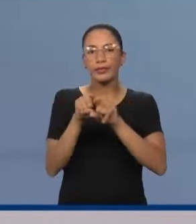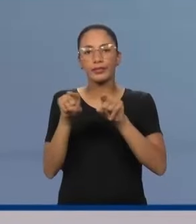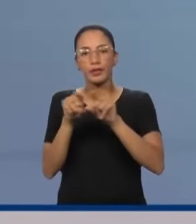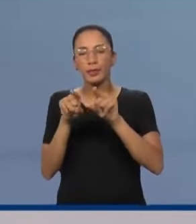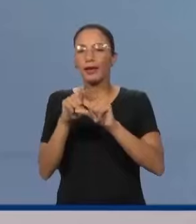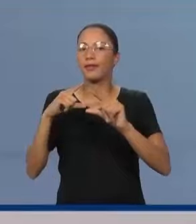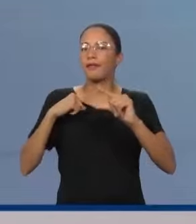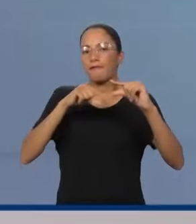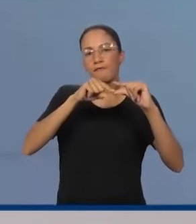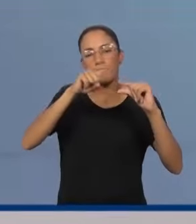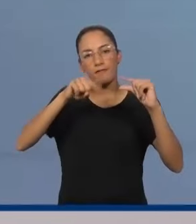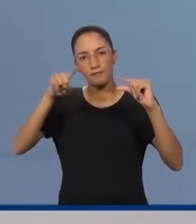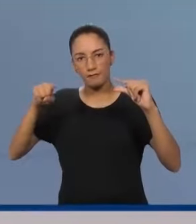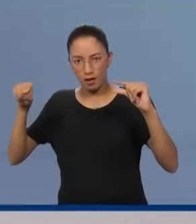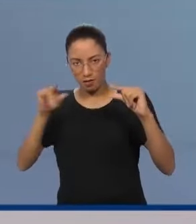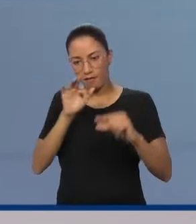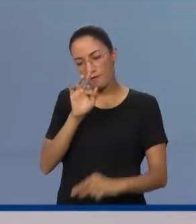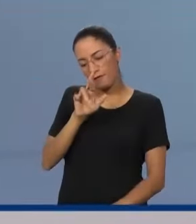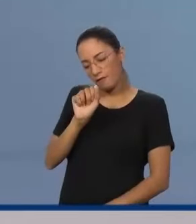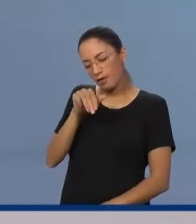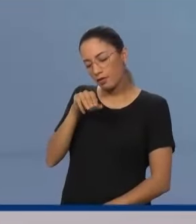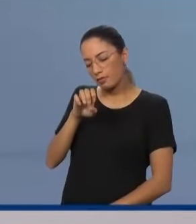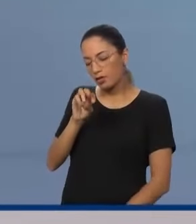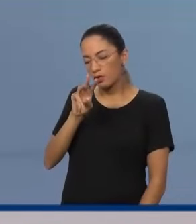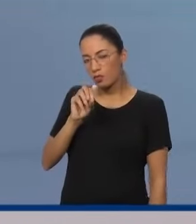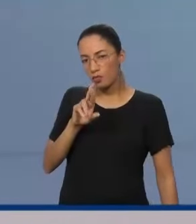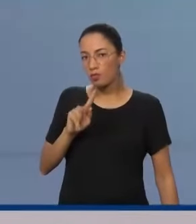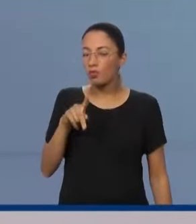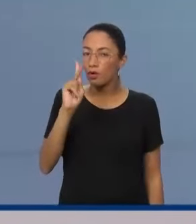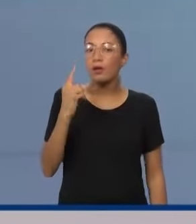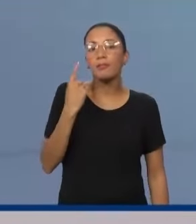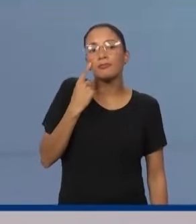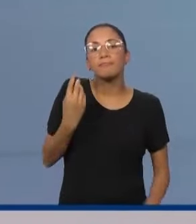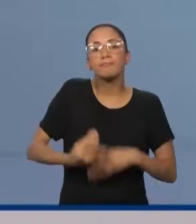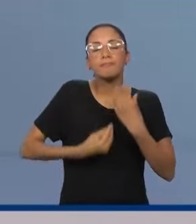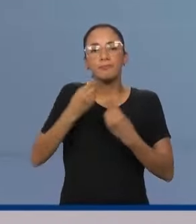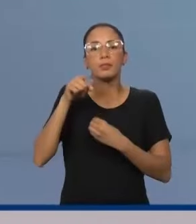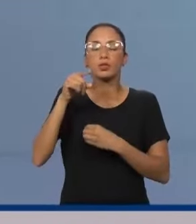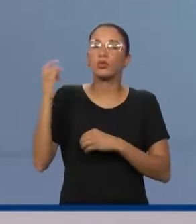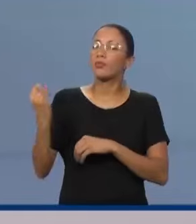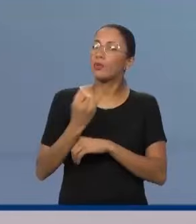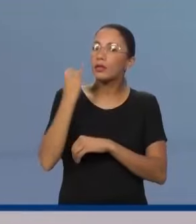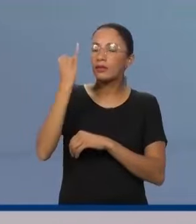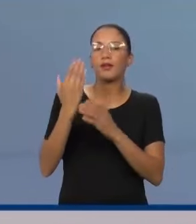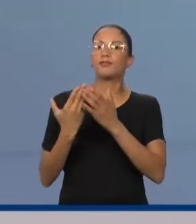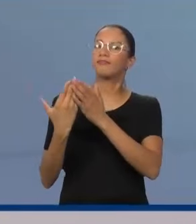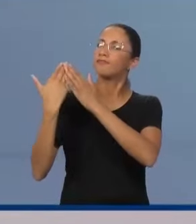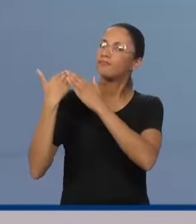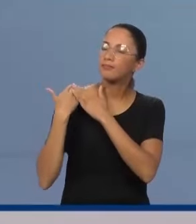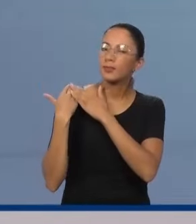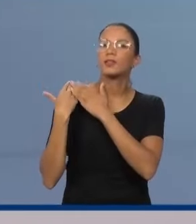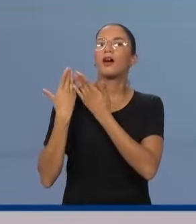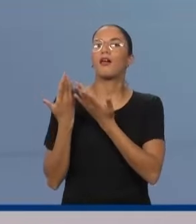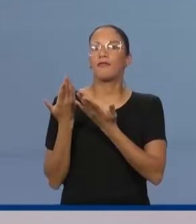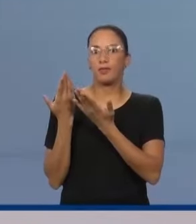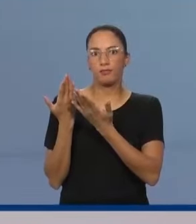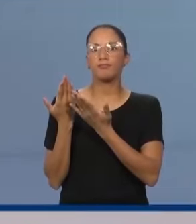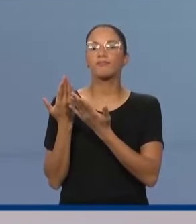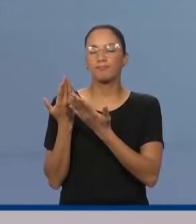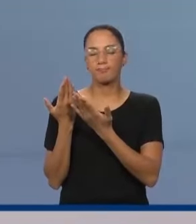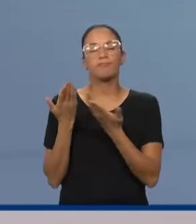para garantir que esse material seja significativo, transparente, responsável. Aproveito também